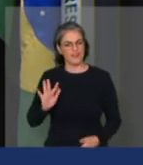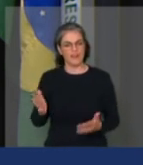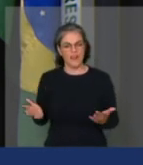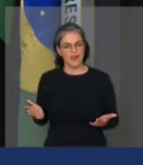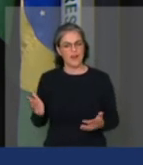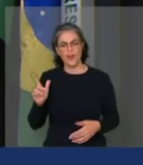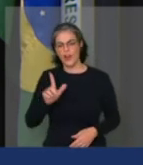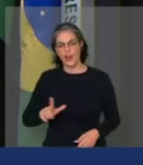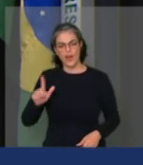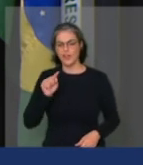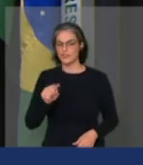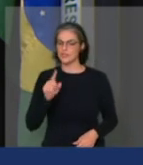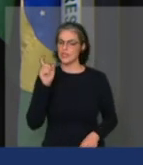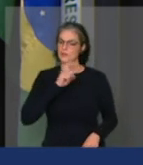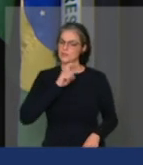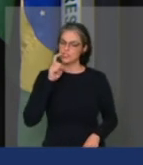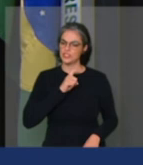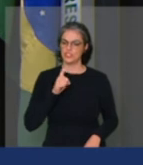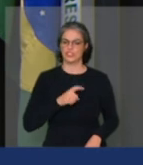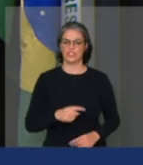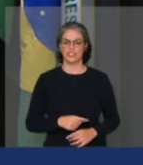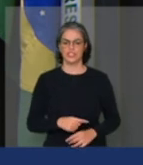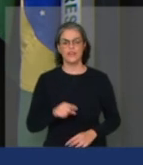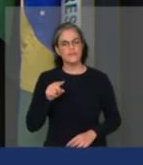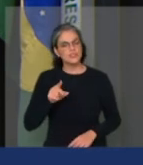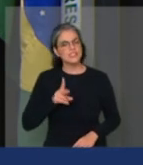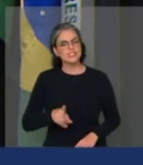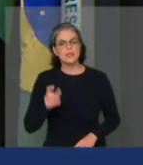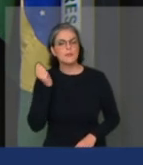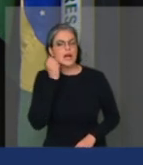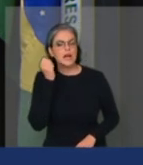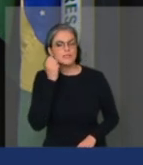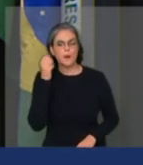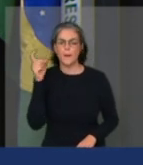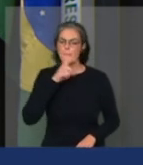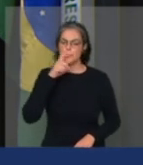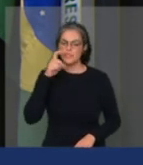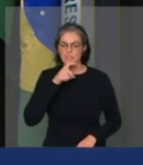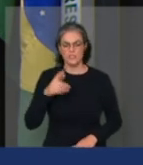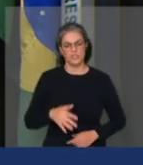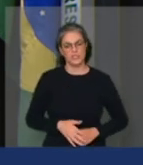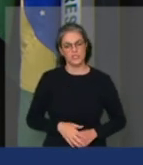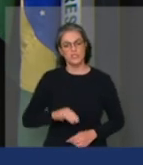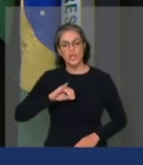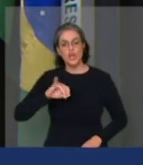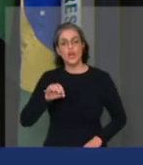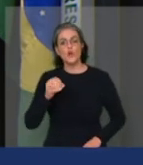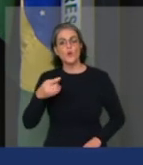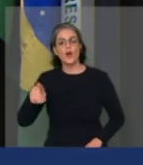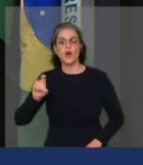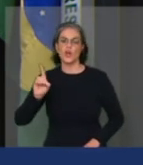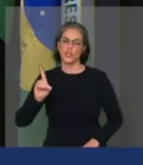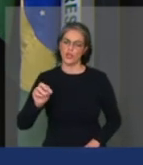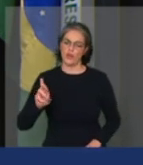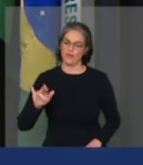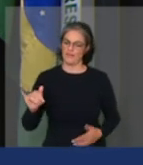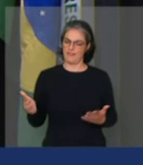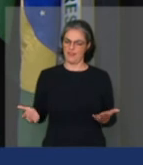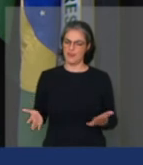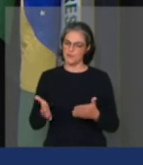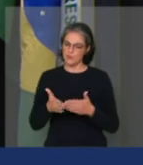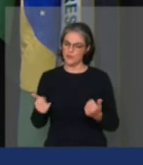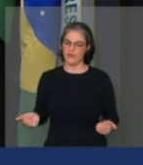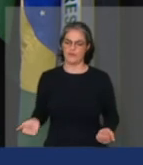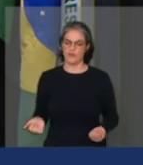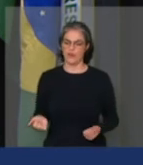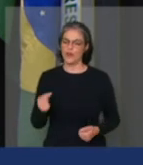óbvio que o senhor está mentindo assim como mente descaradamente sempre João Dória ao contrário de vossa